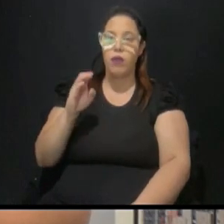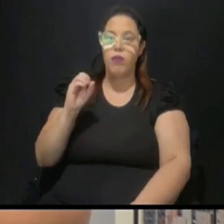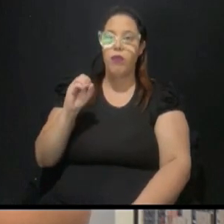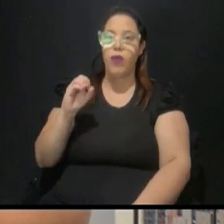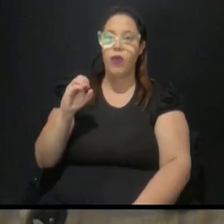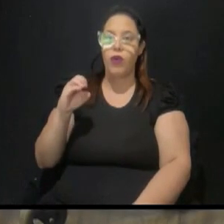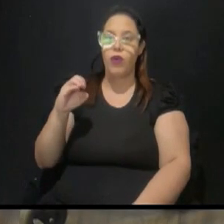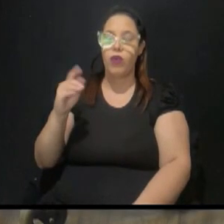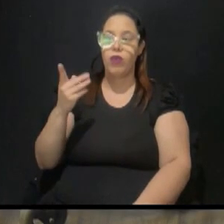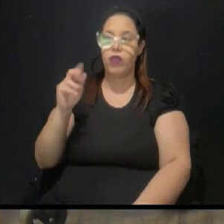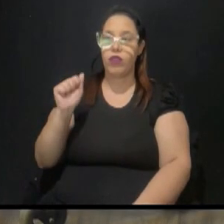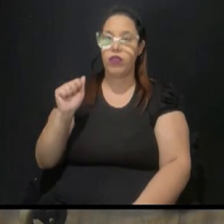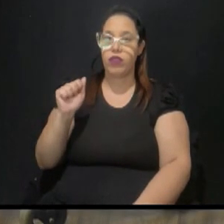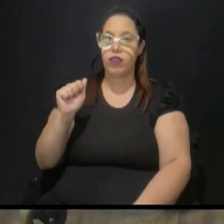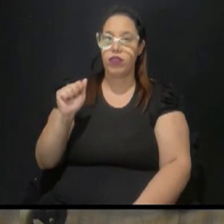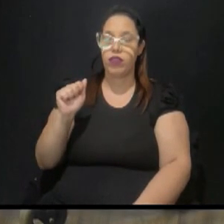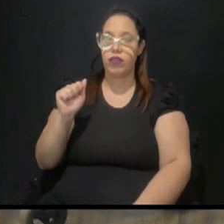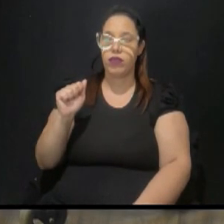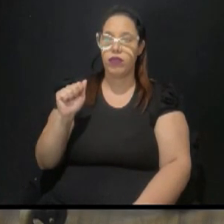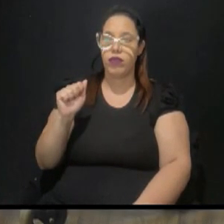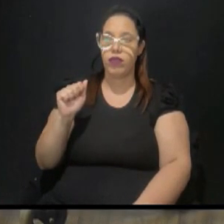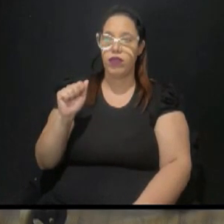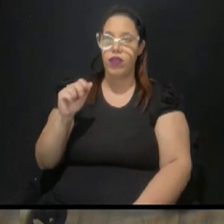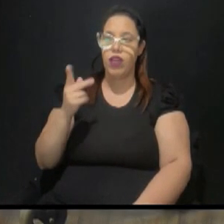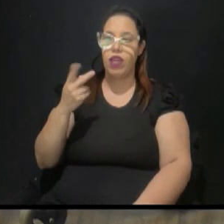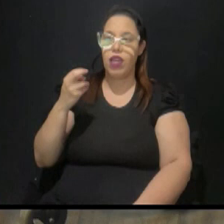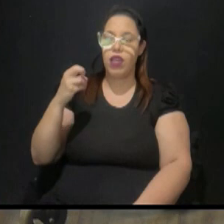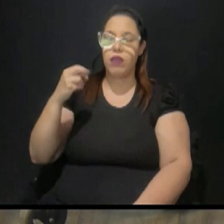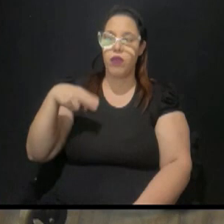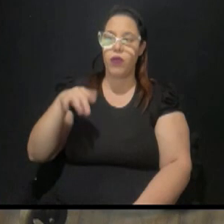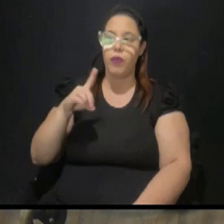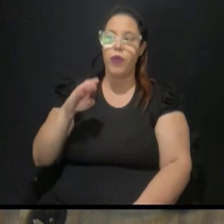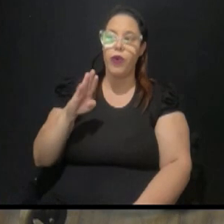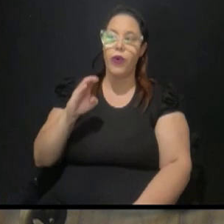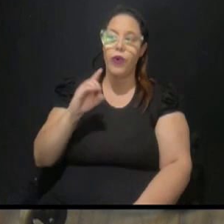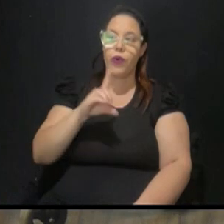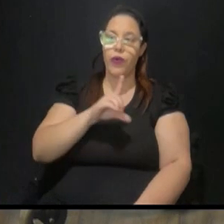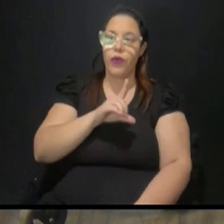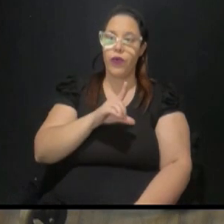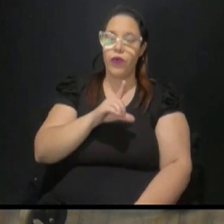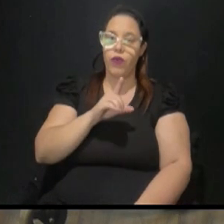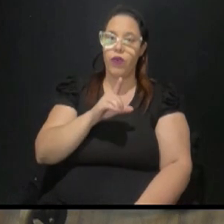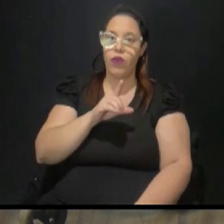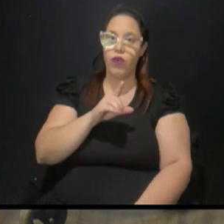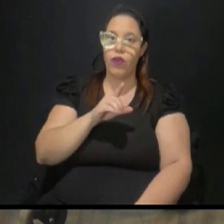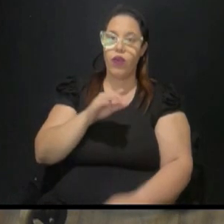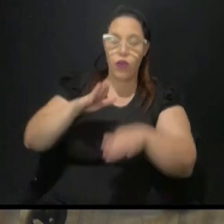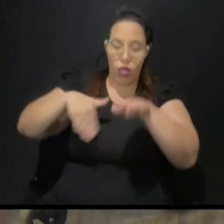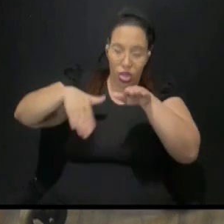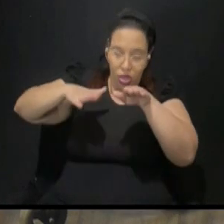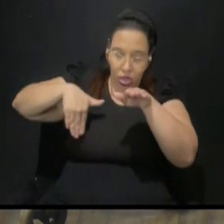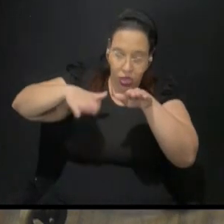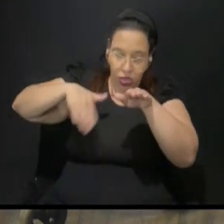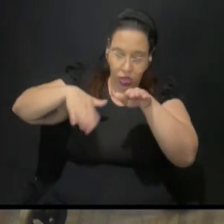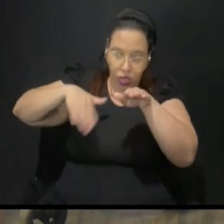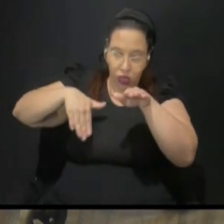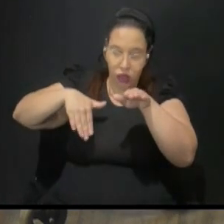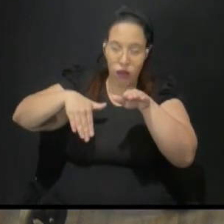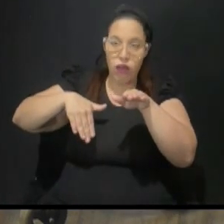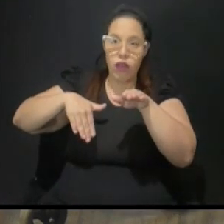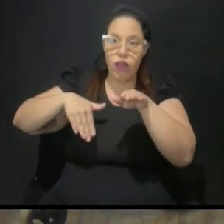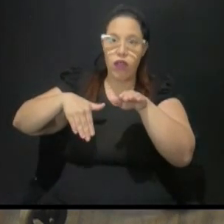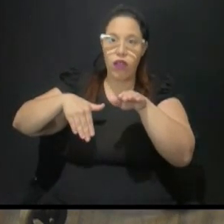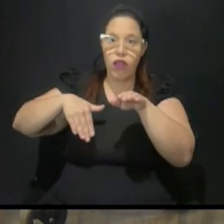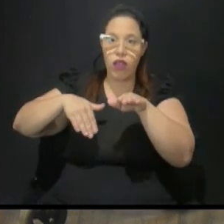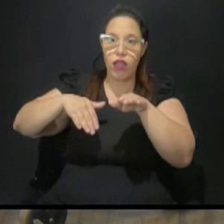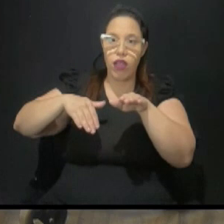outro esporte? O handball. Handball. Natação. Então, a gente tem pela DEACamp,